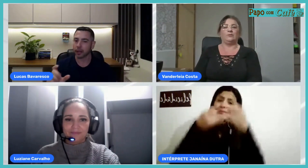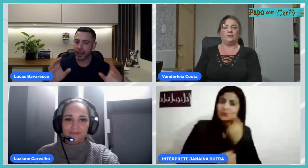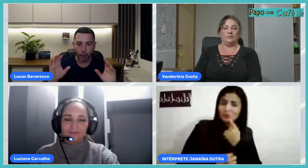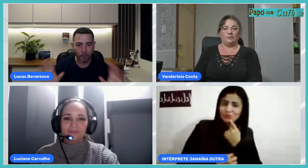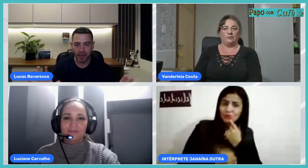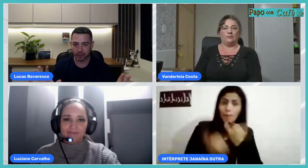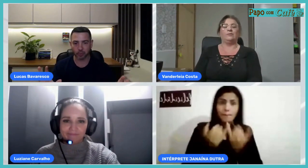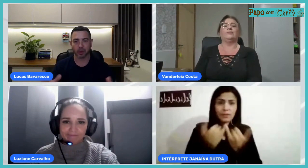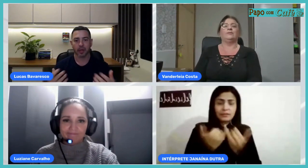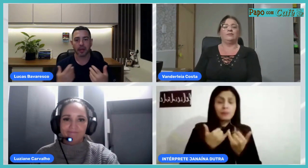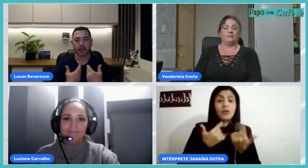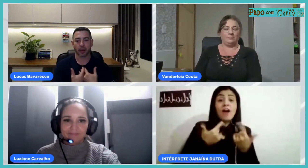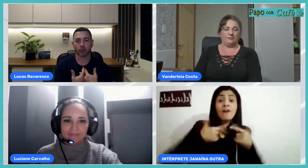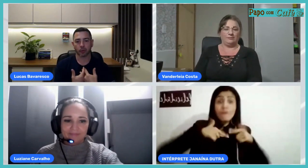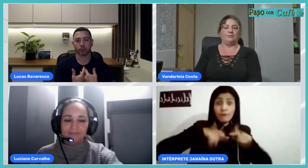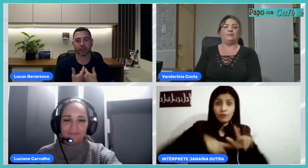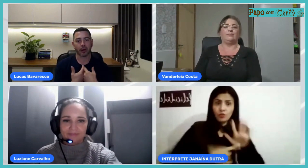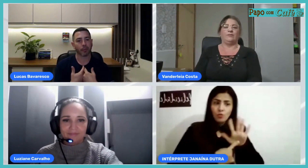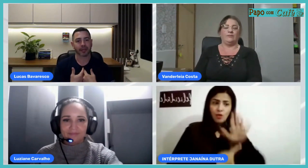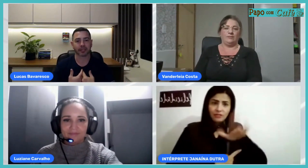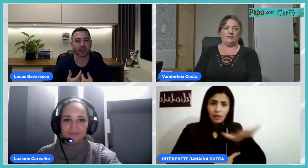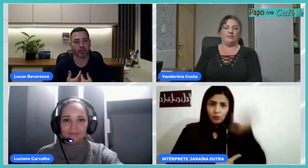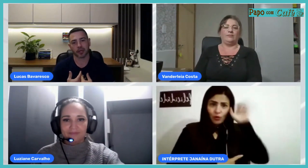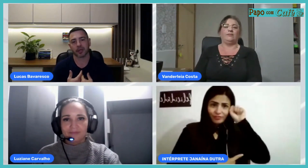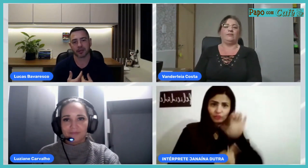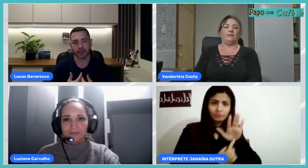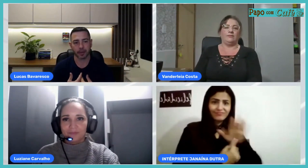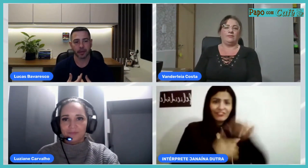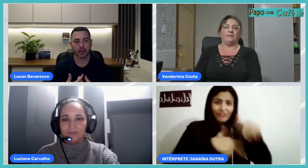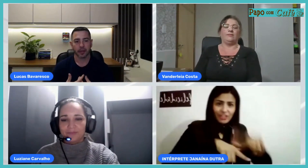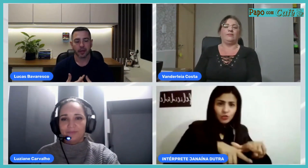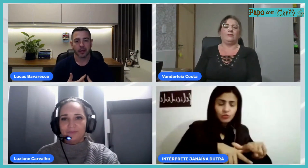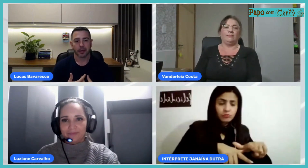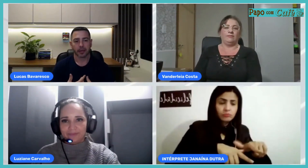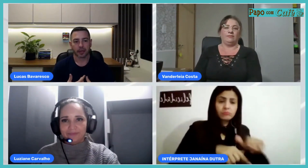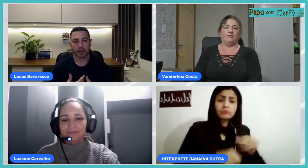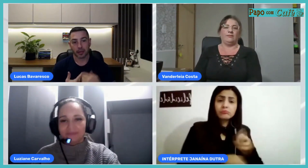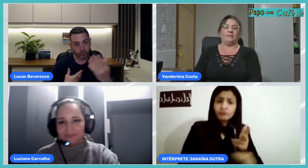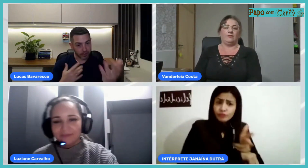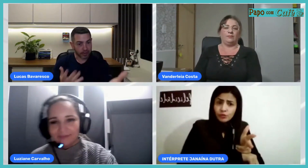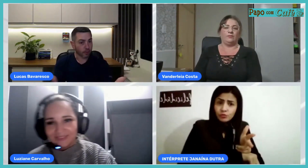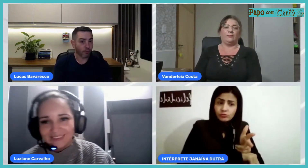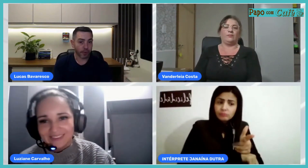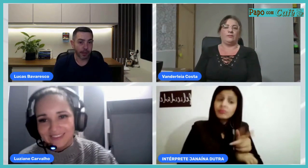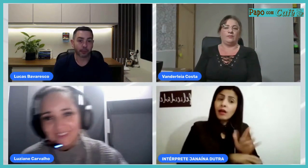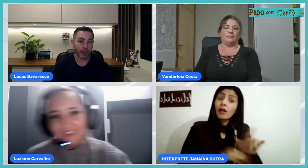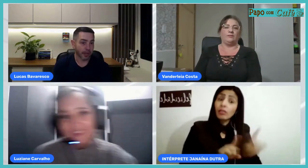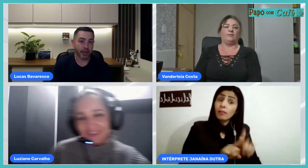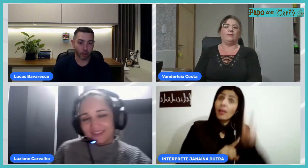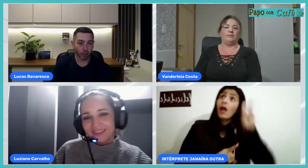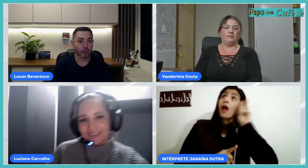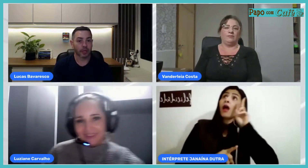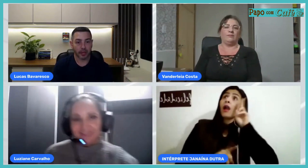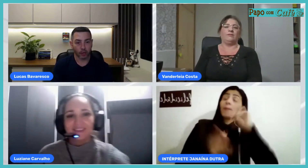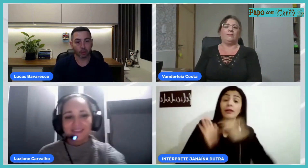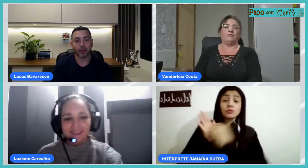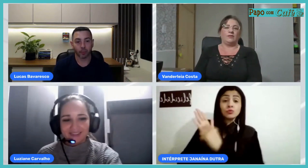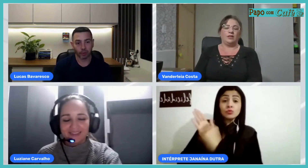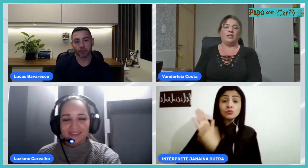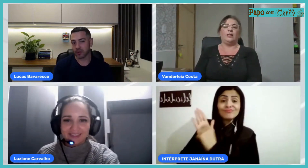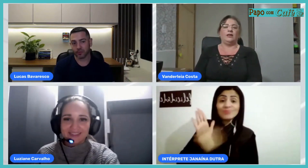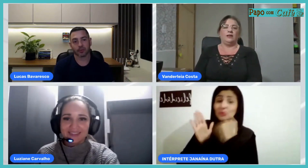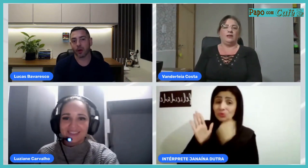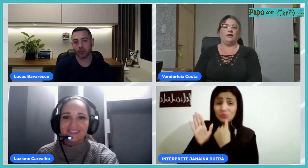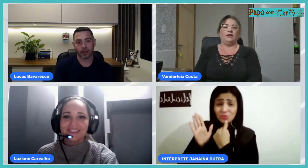cliente. É o mínimo, e é o que eu trago bastante aqui, sabe? E vocês confirmando aí que ajuda, e